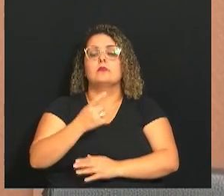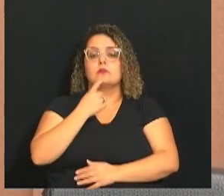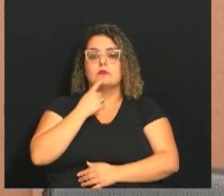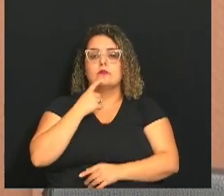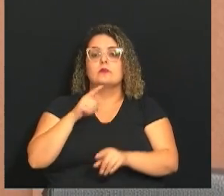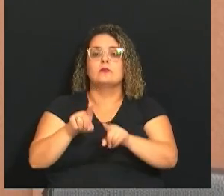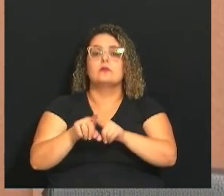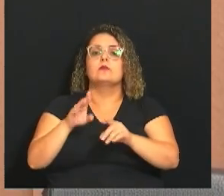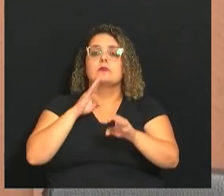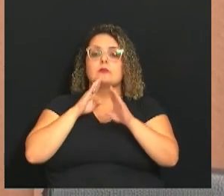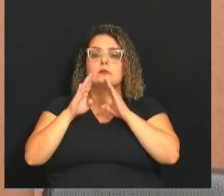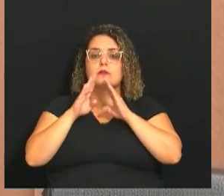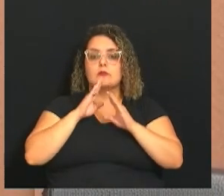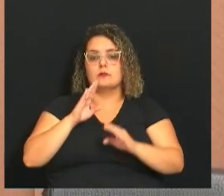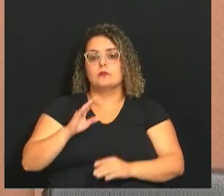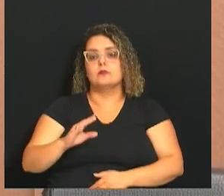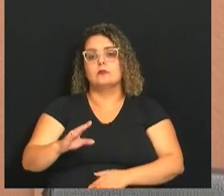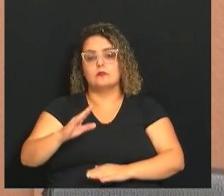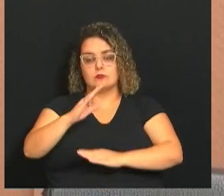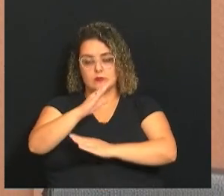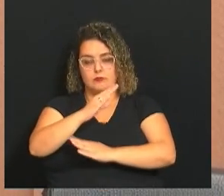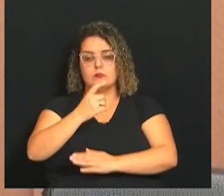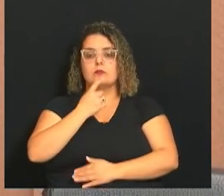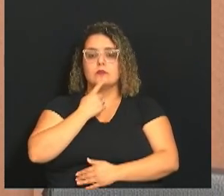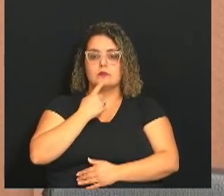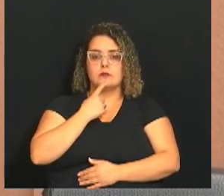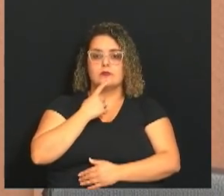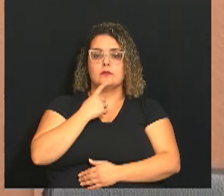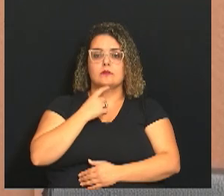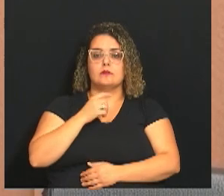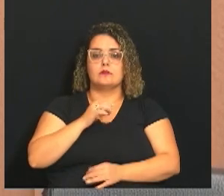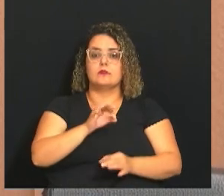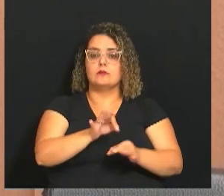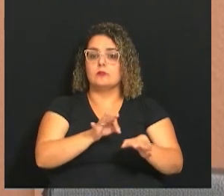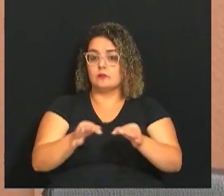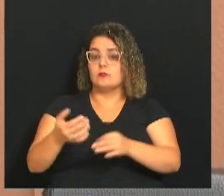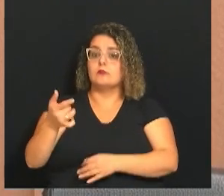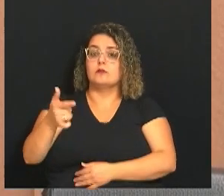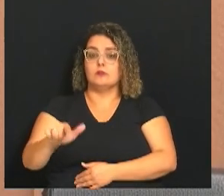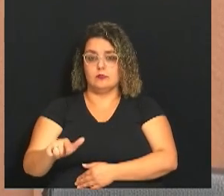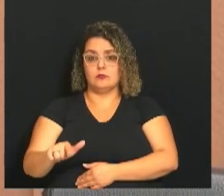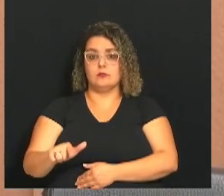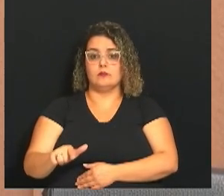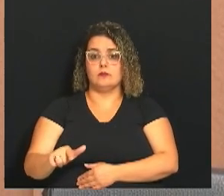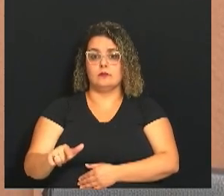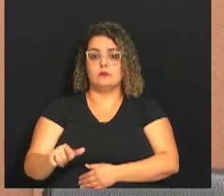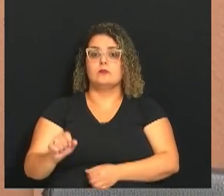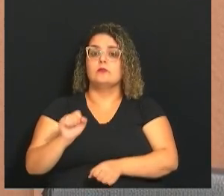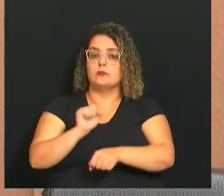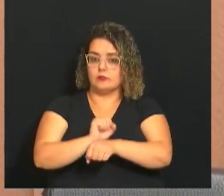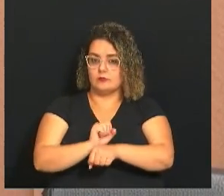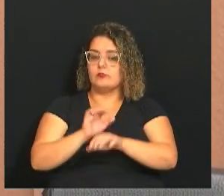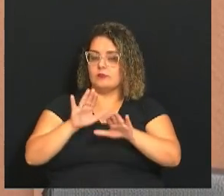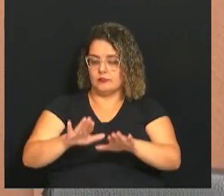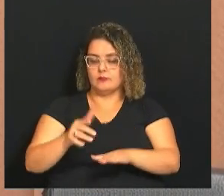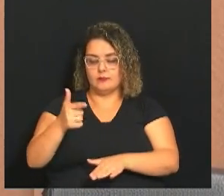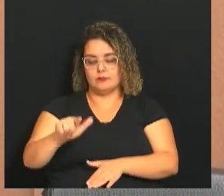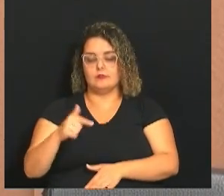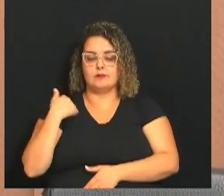Facebook da Câmara Municipal de Campinas. A nossa programação continua e a gente espera que vocês fiquem com a gente.